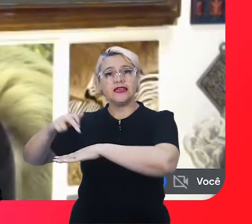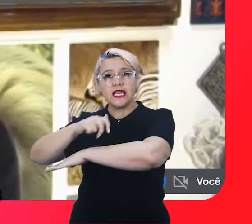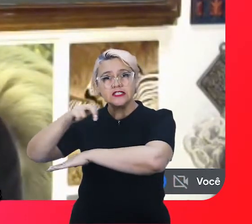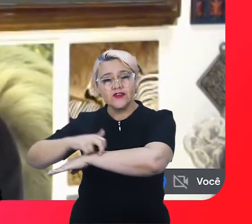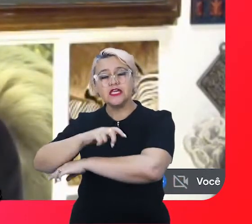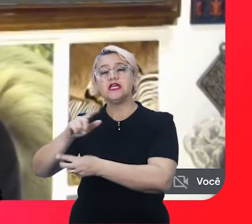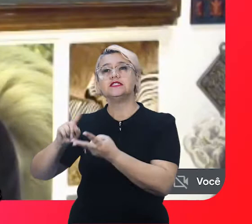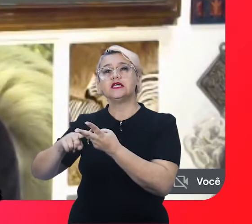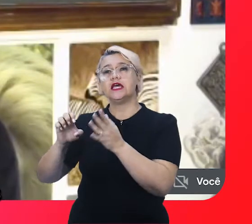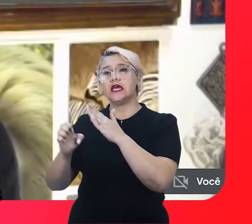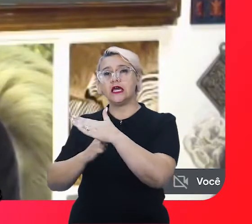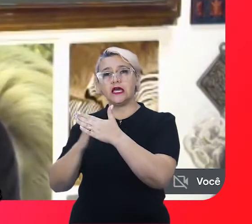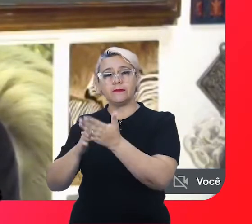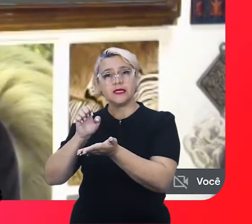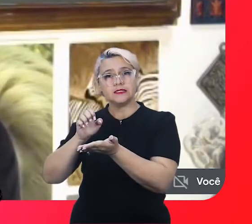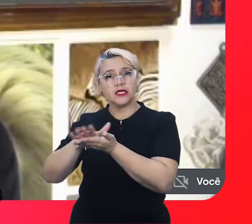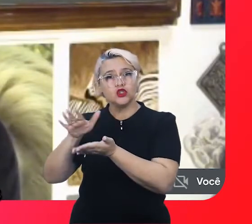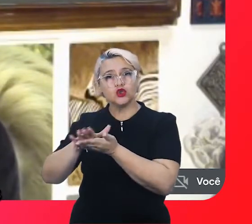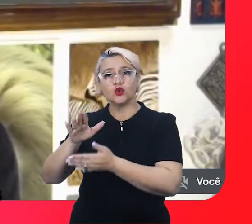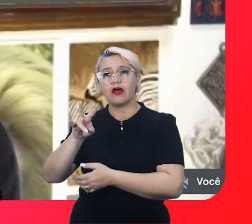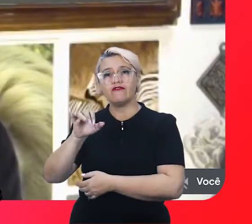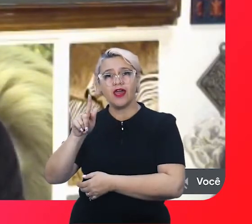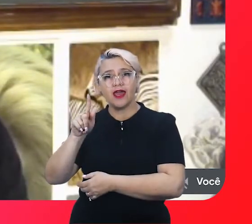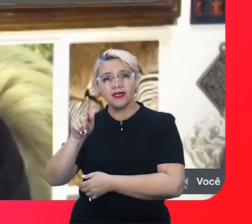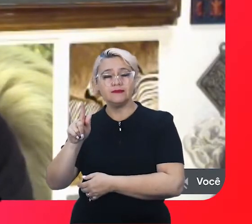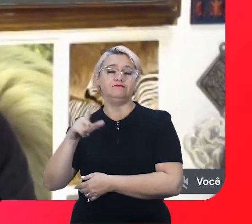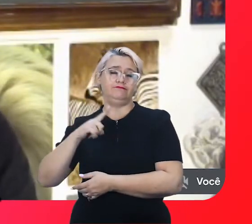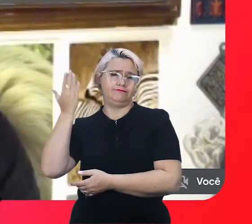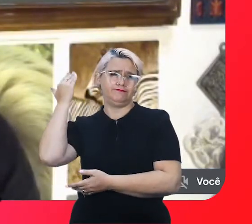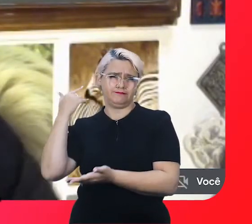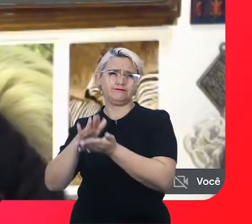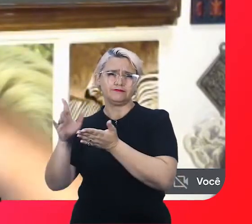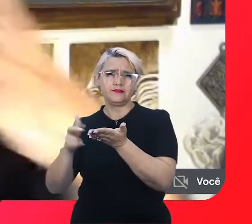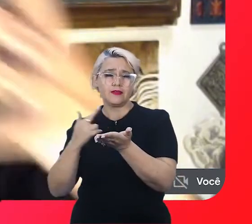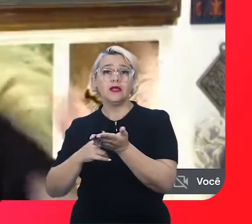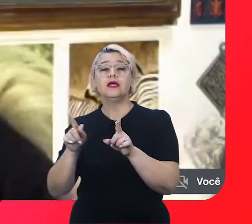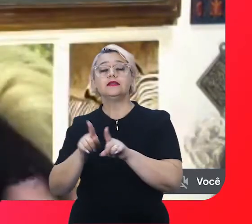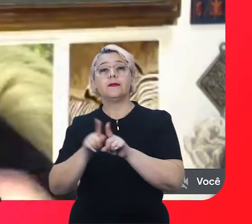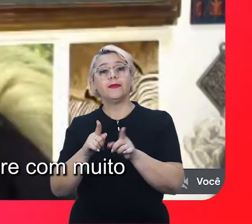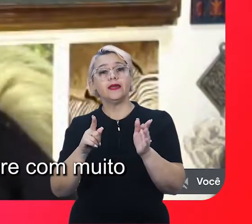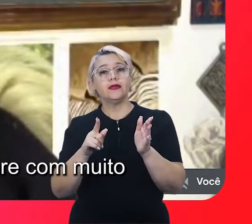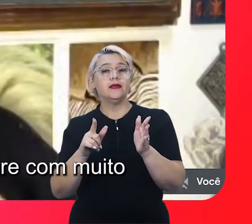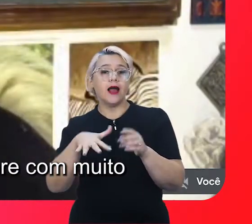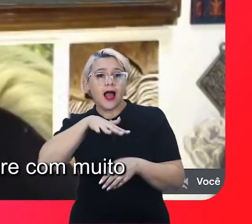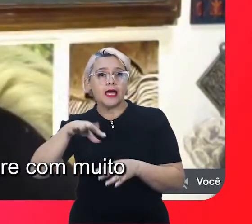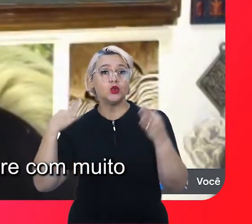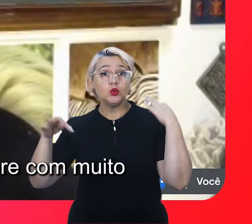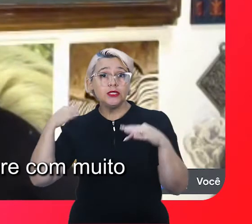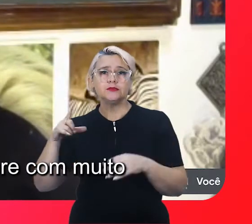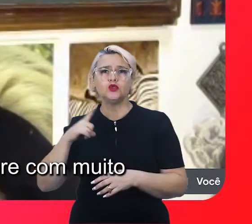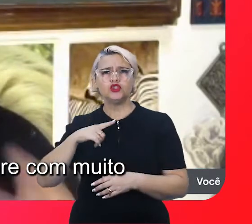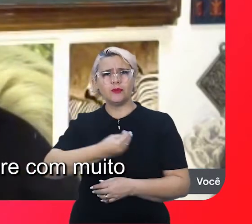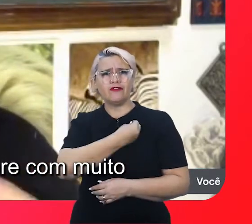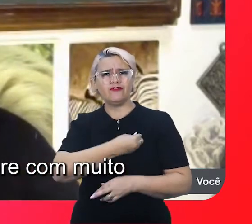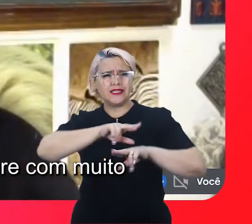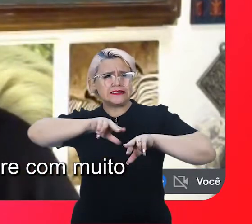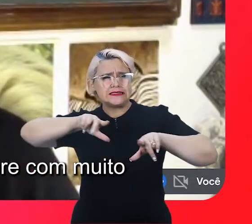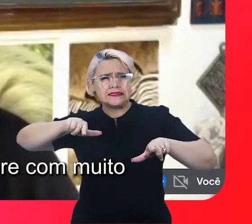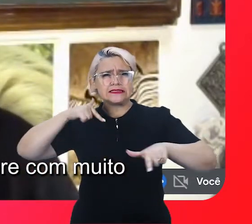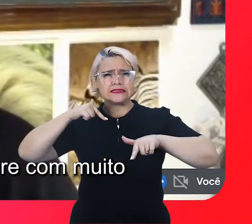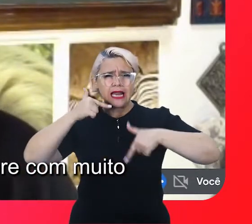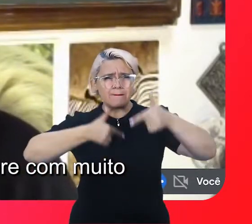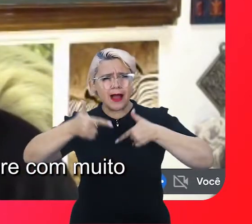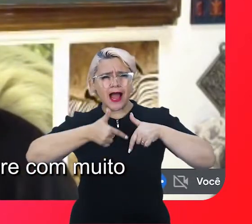editora VEC, que na época editava muitas revistas, escrevia para o Caderno de Turismo. Então, eu tinha assim, uma vida muito intensa